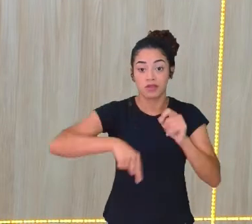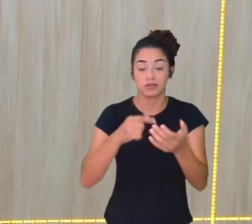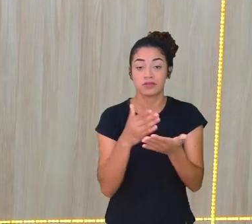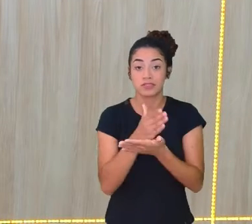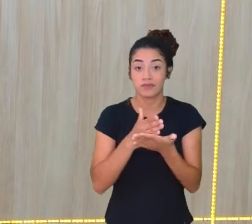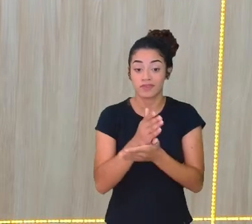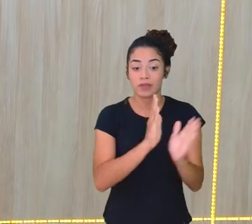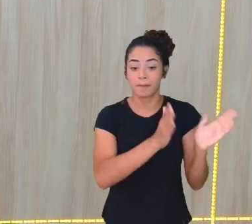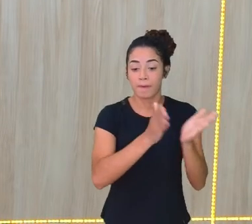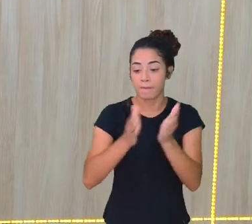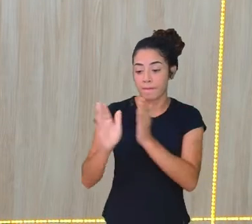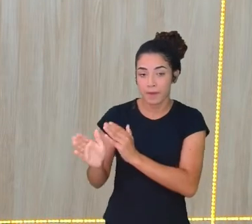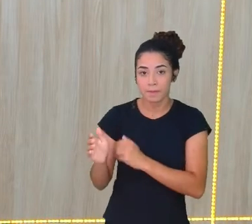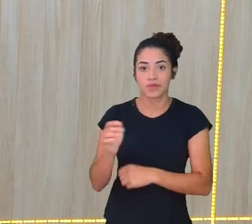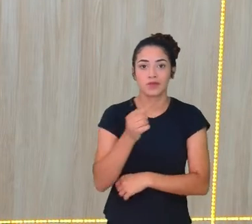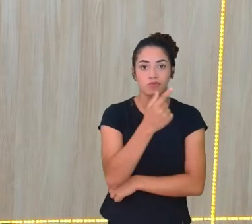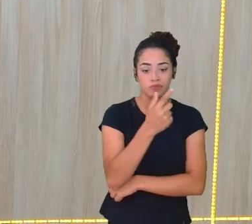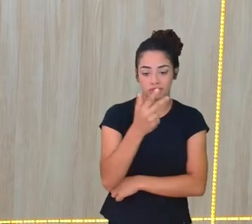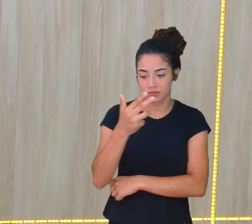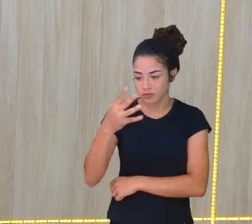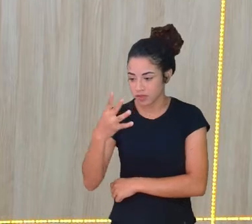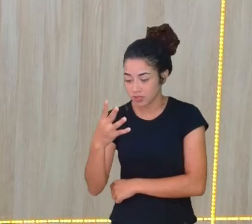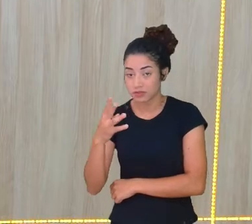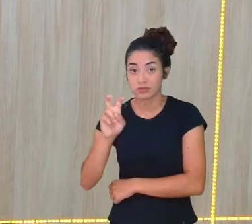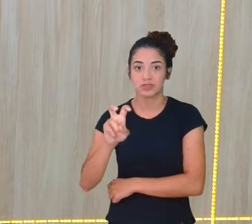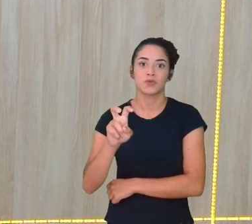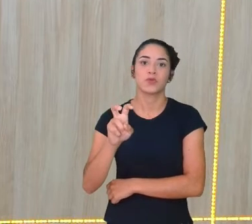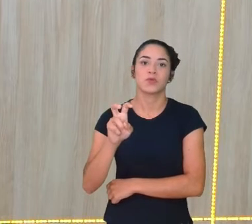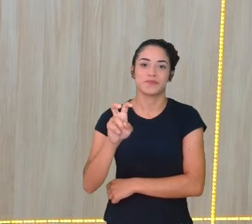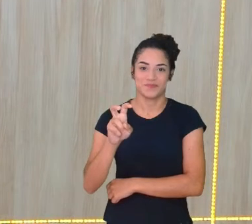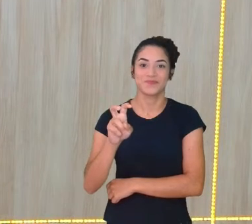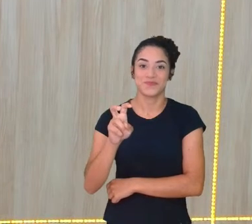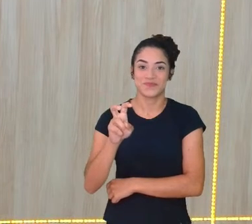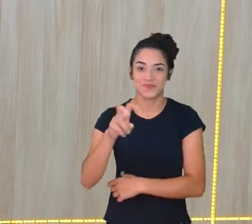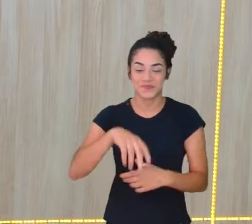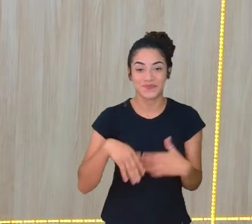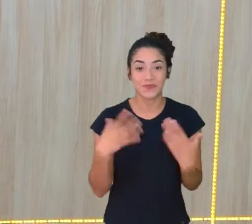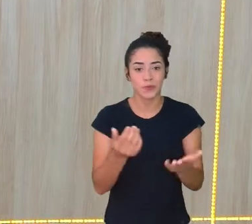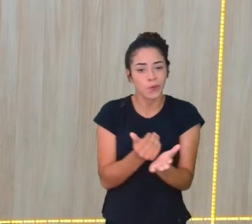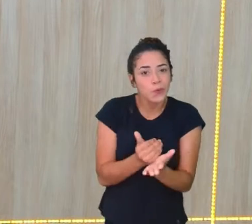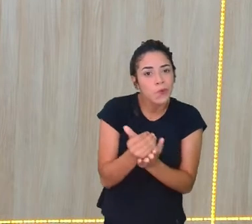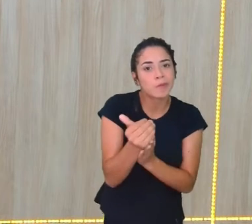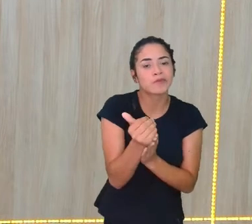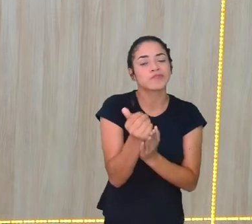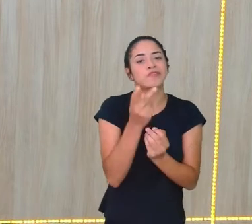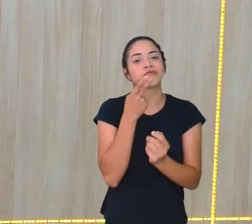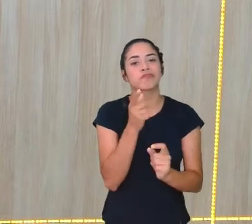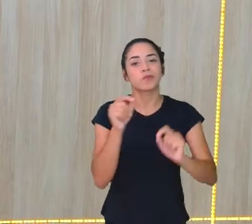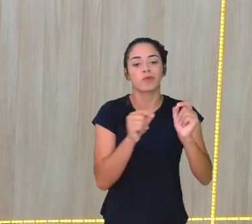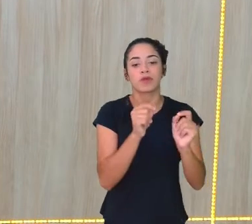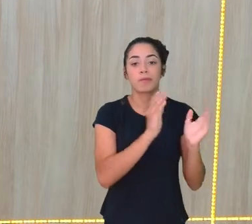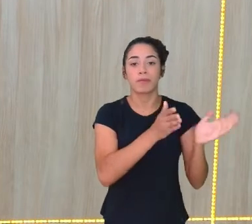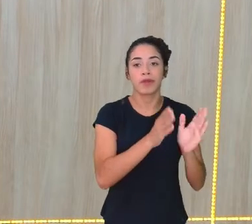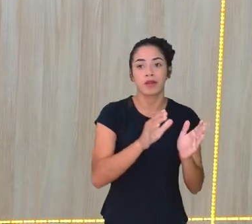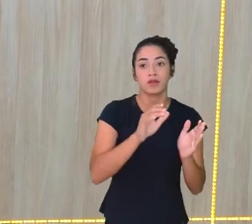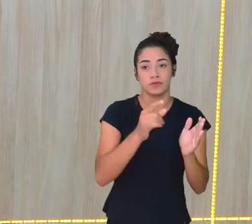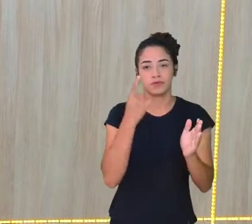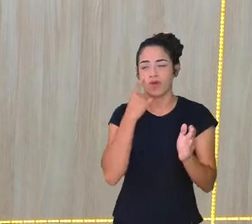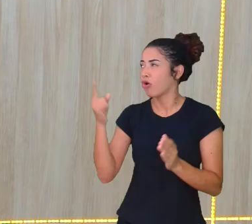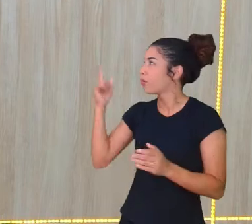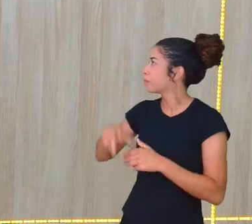Período pré-homérico, homérico, arcaico, clássico e o helenístico. Então a gente começou falando sobre o período